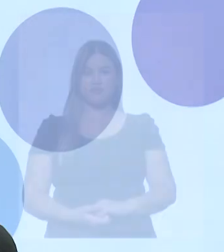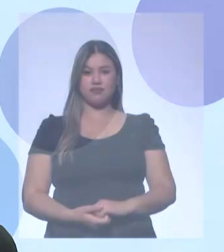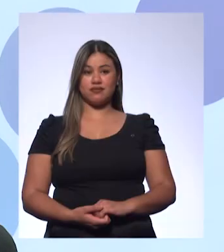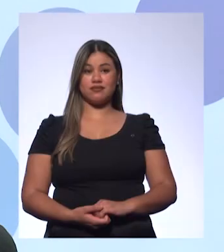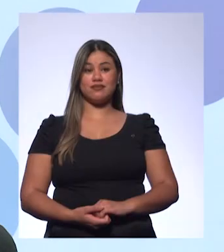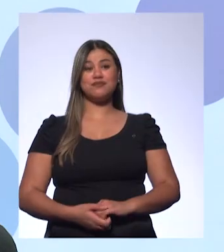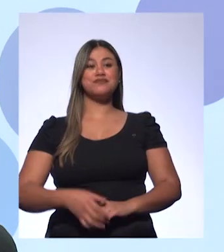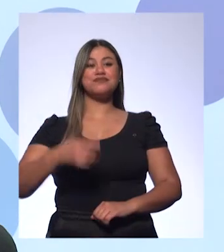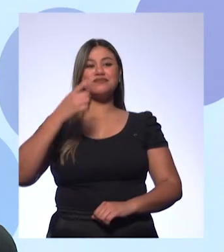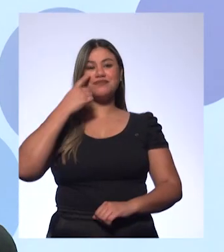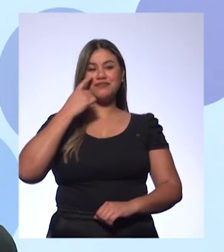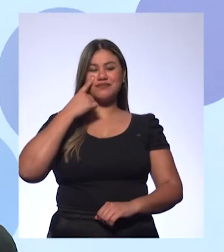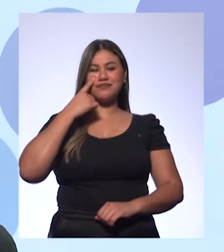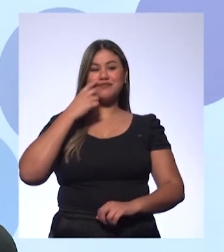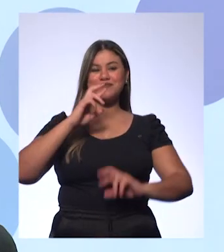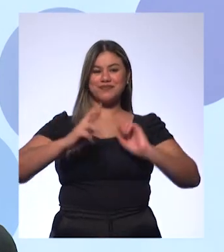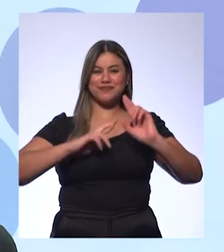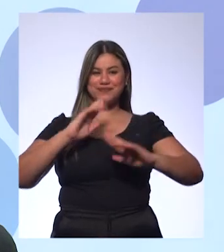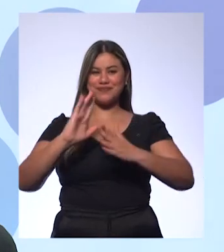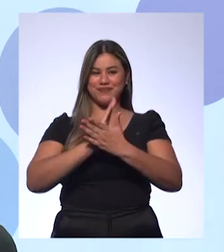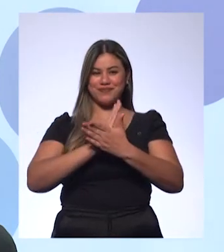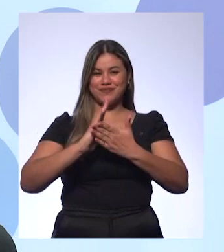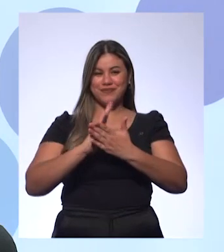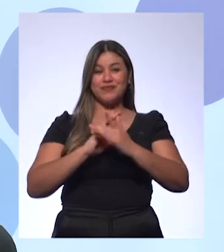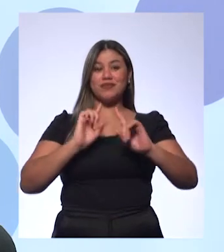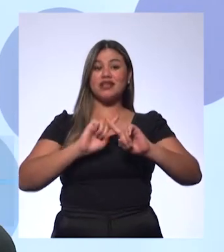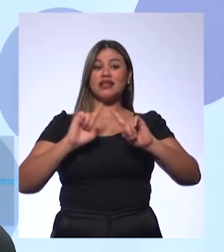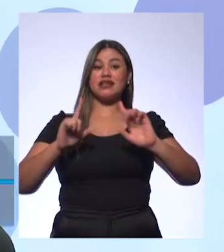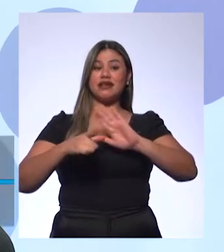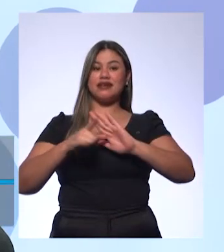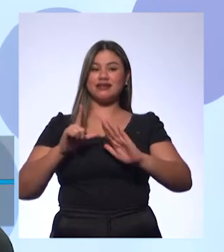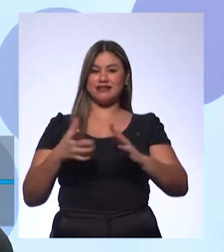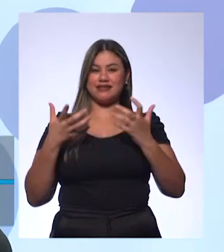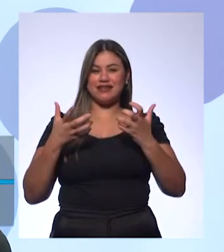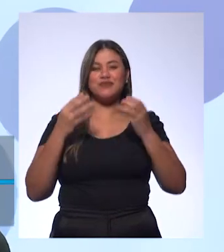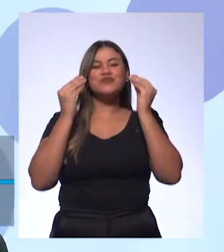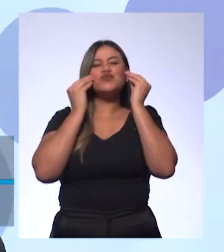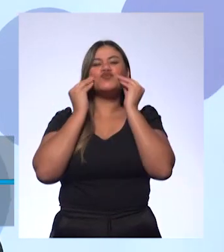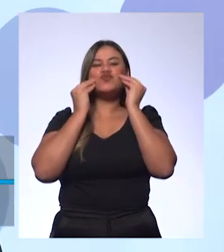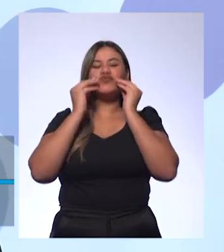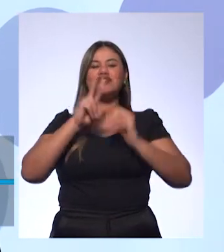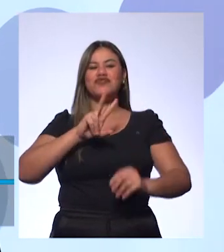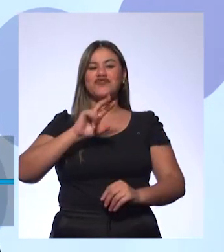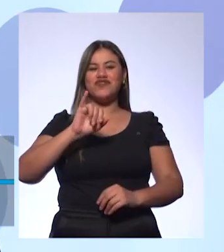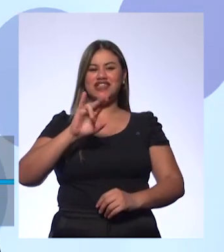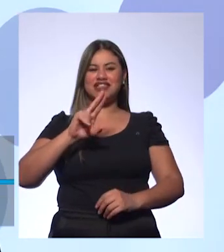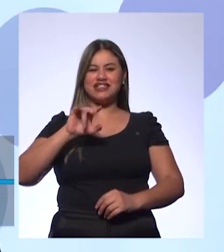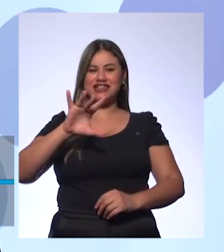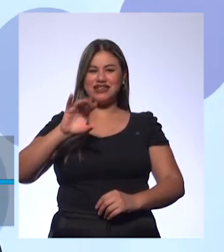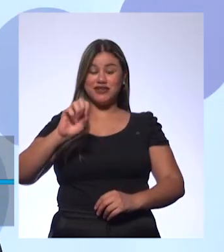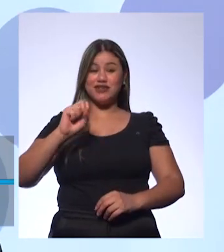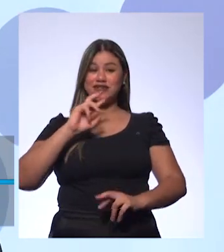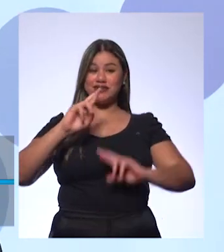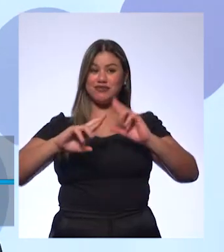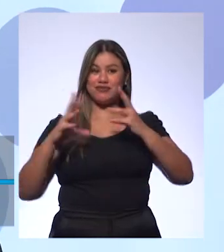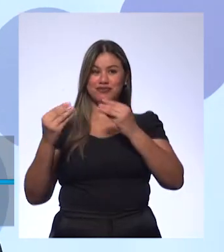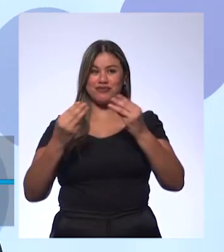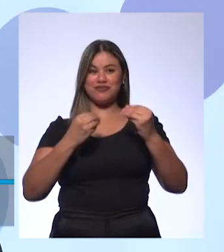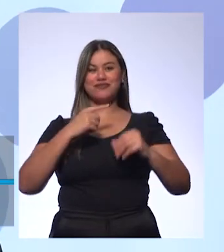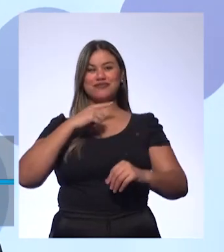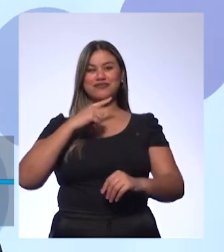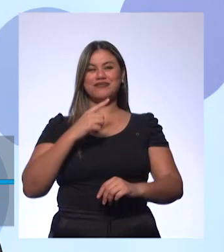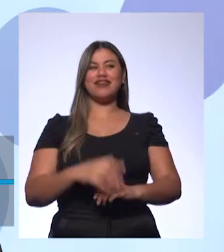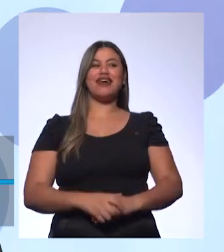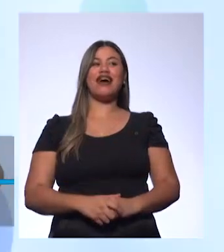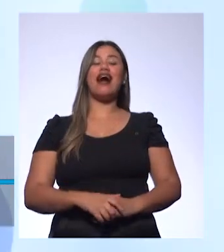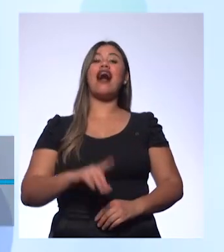Olha, Sara, eu vou ler algumas respostas aqui, mas antes eu gostaria de mandar um beijo para o Vinícius, que participa bastante aqui. Olha, a